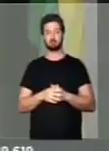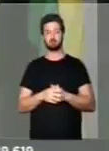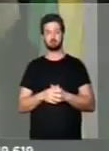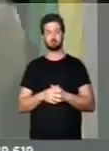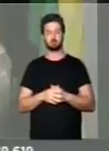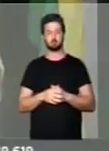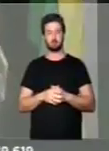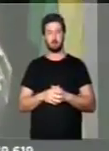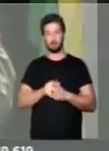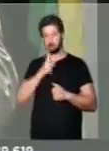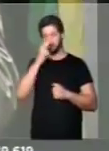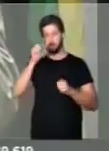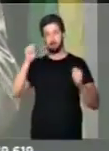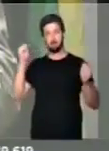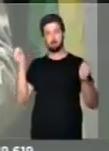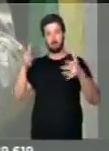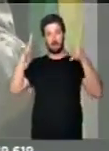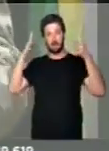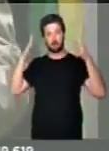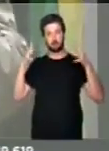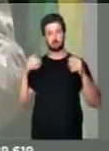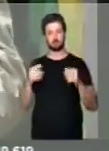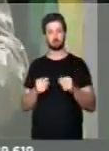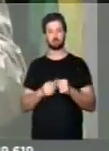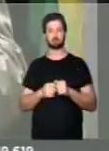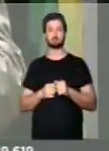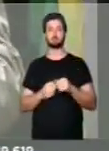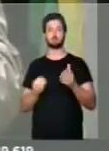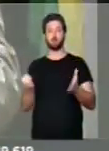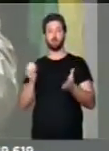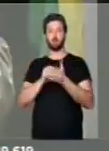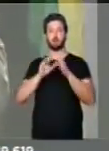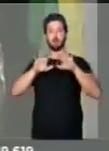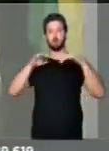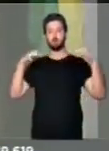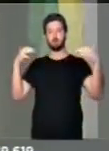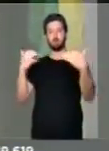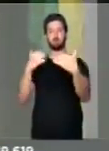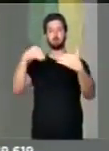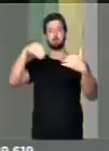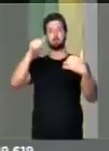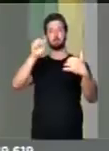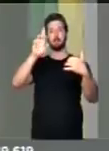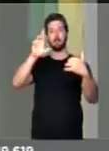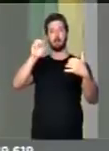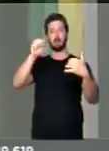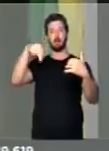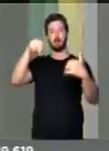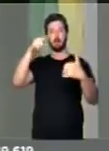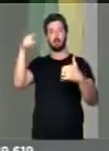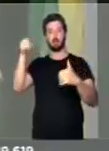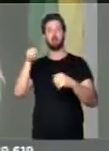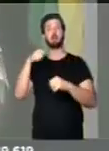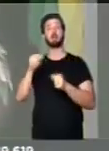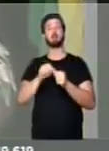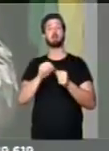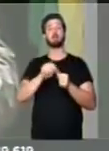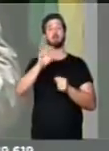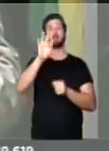naquela magia montada em pleno Maracanã por Fernando